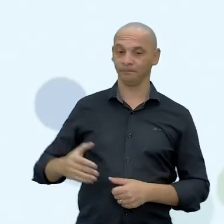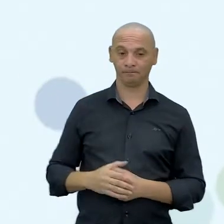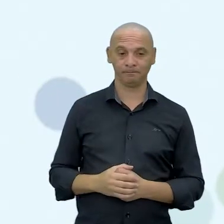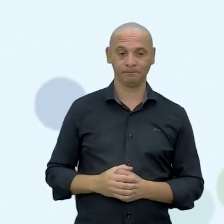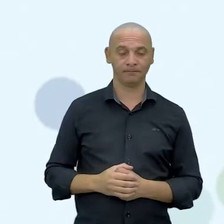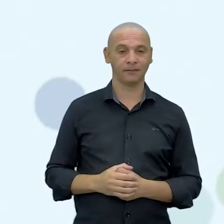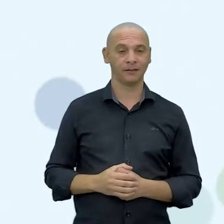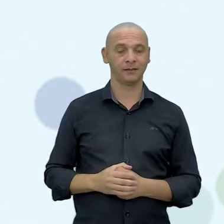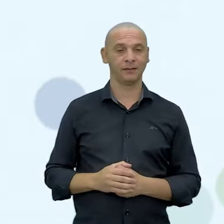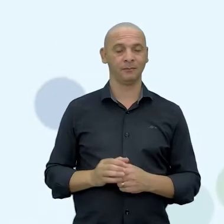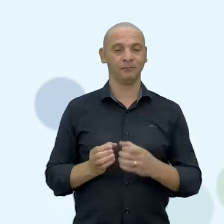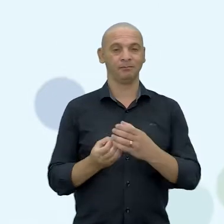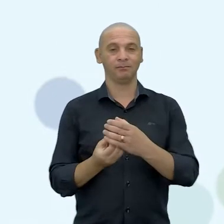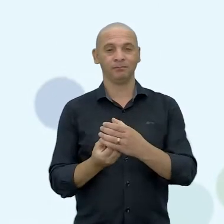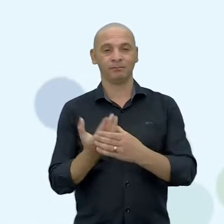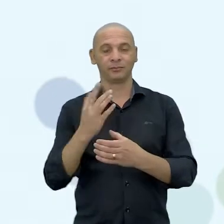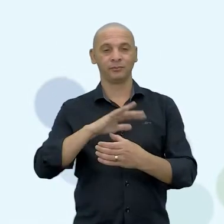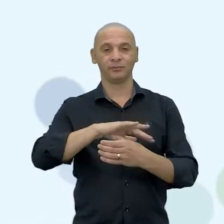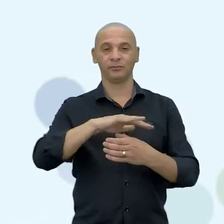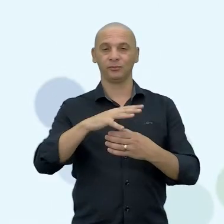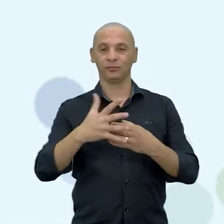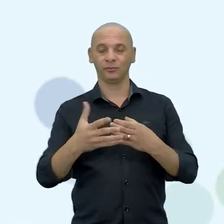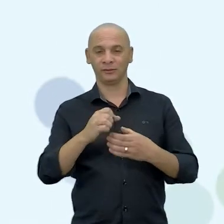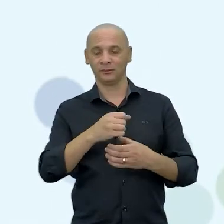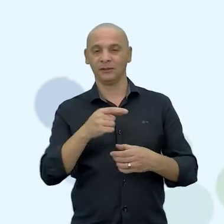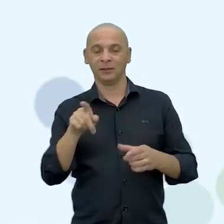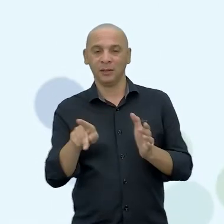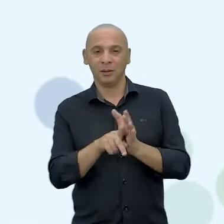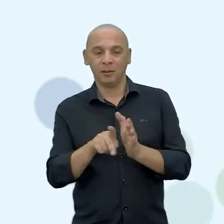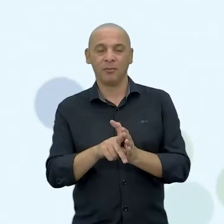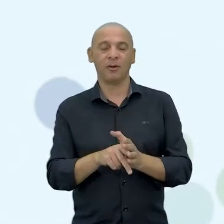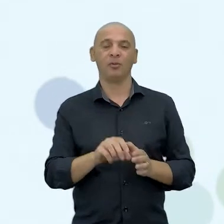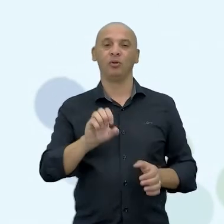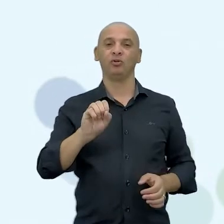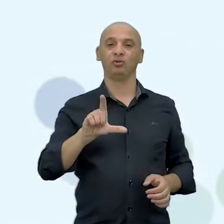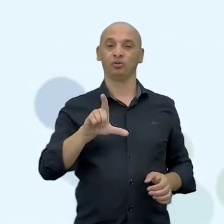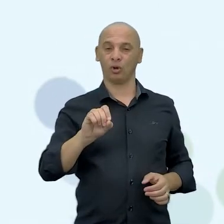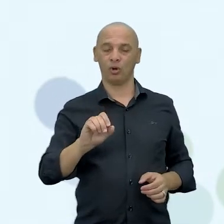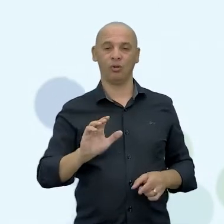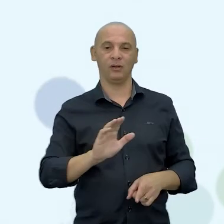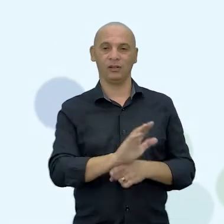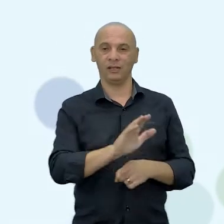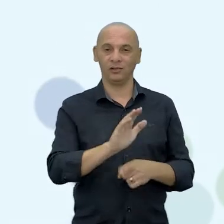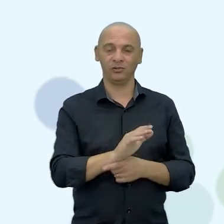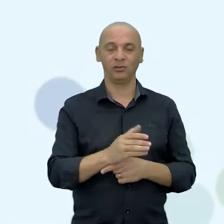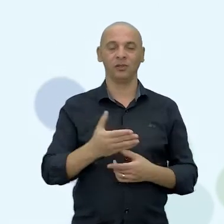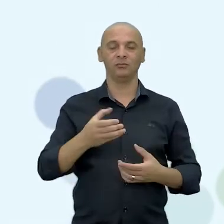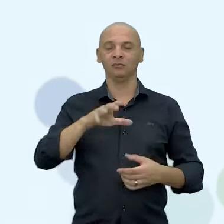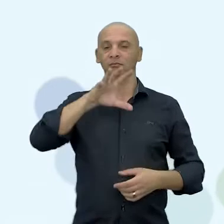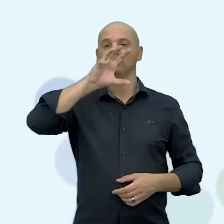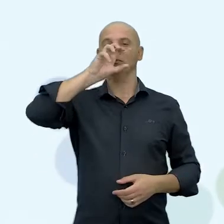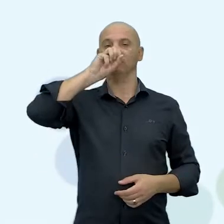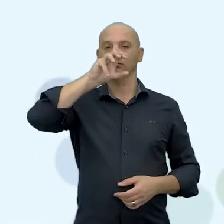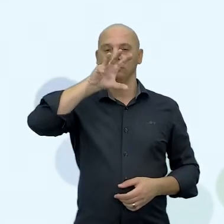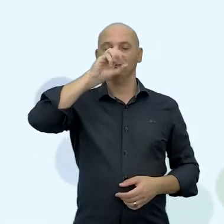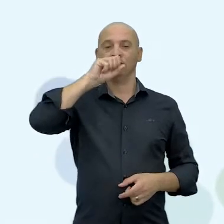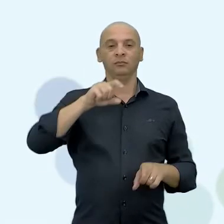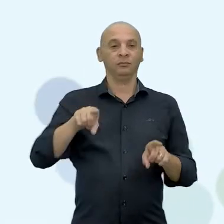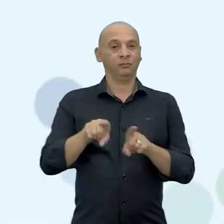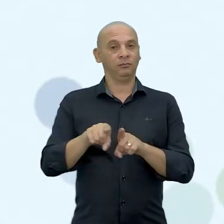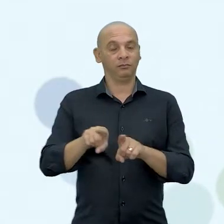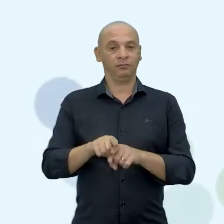do solo, nos ajuda a respirar e a lutar contra as mudanças climáticas. Então, os organismos do solo têm